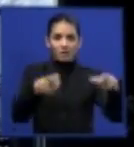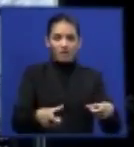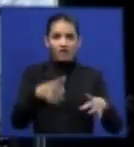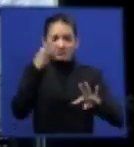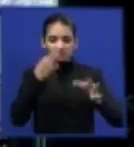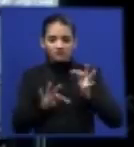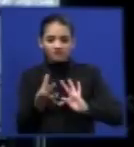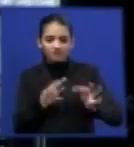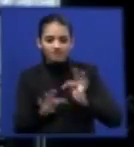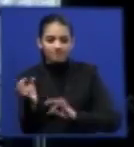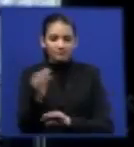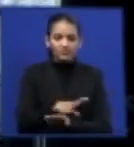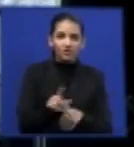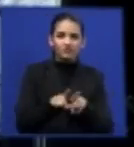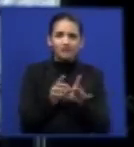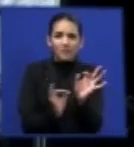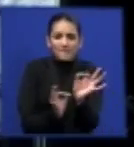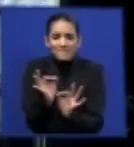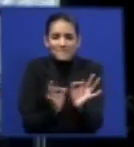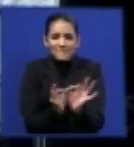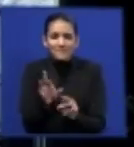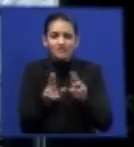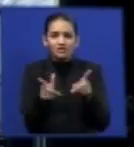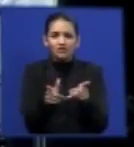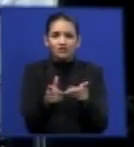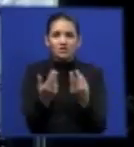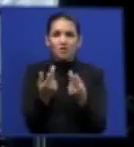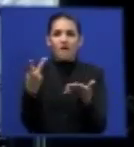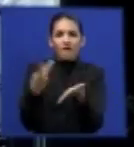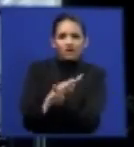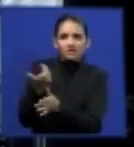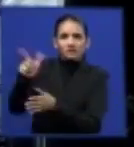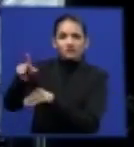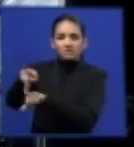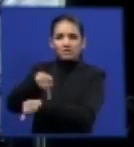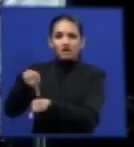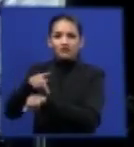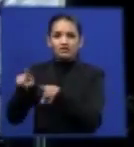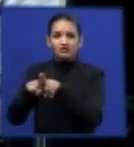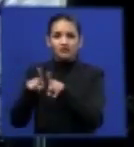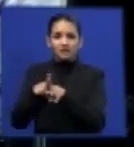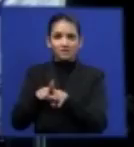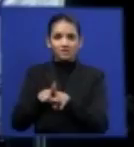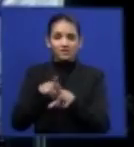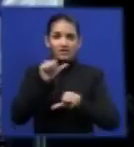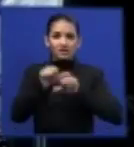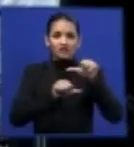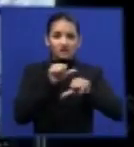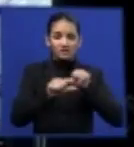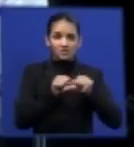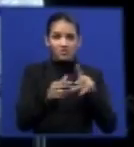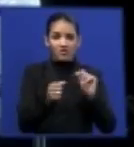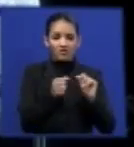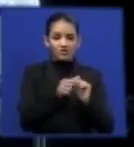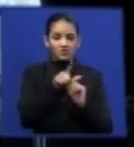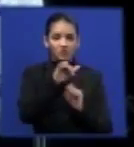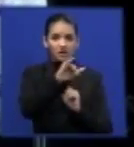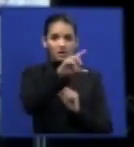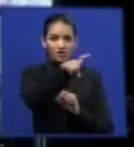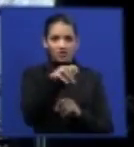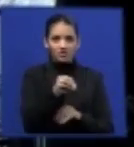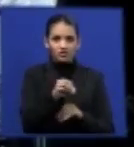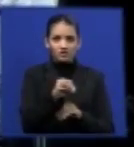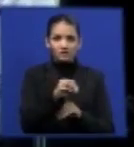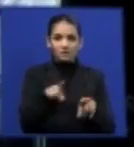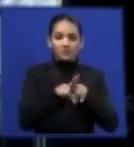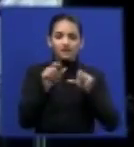e até algo que já existe em outros países do mundo e que aqui ainda não existe que é transformar direto lixo em energia né uma